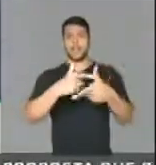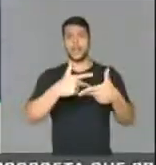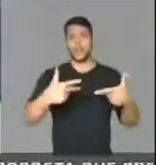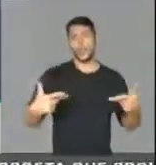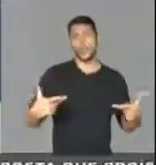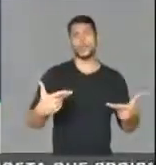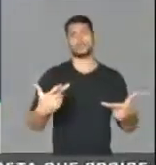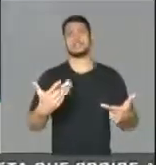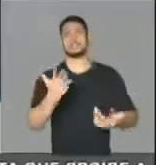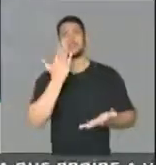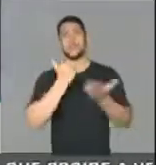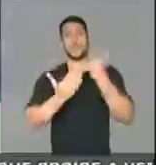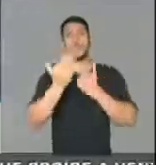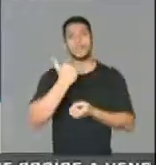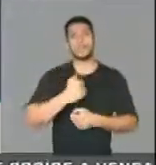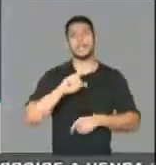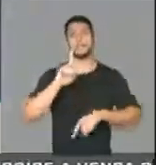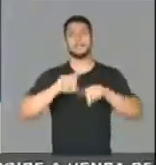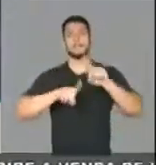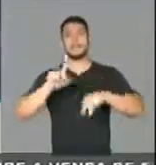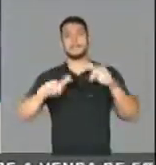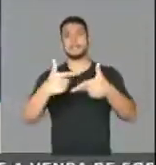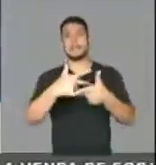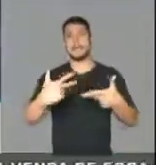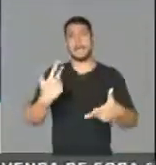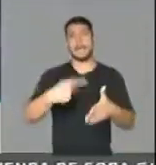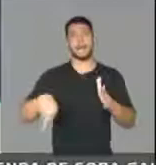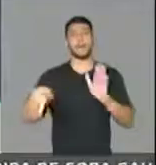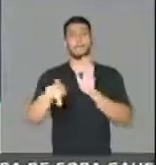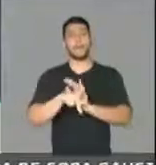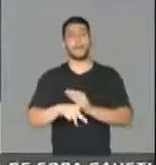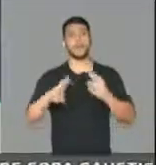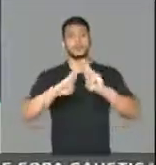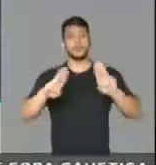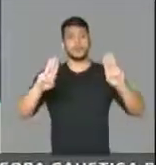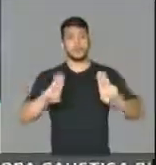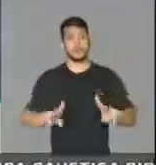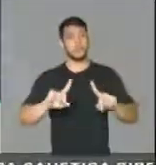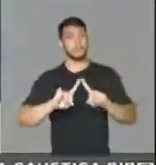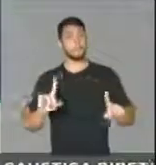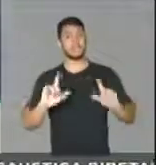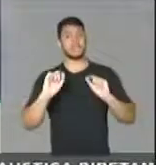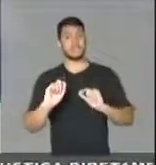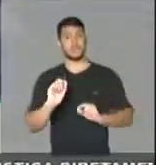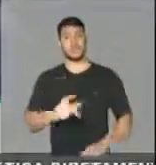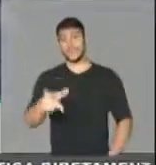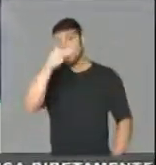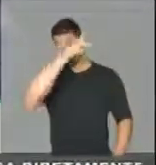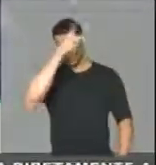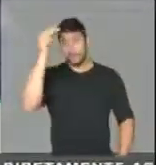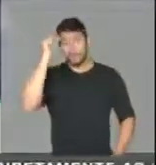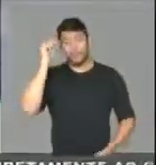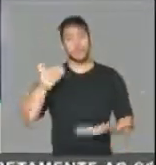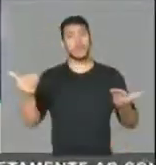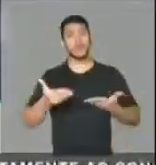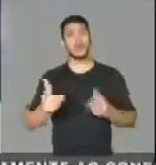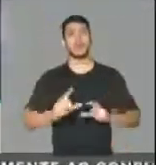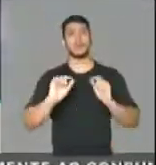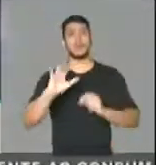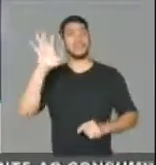vinis e equipamentos museológicos são vendidos, mas o prefeito, ao invés de restaurar,